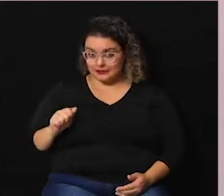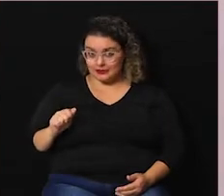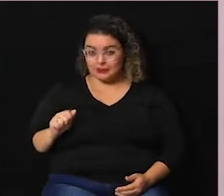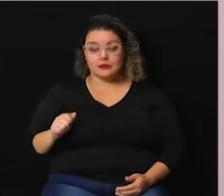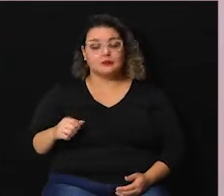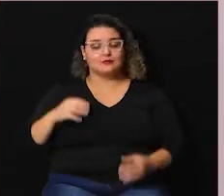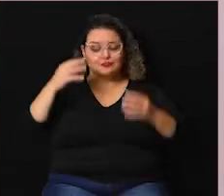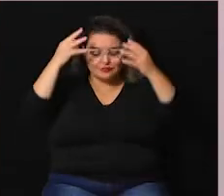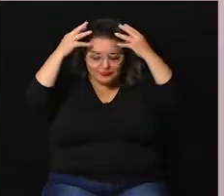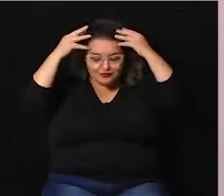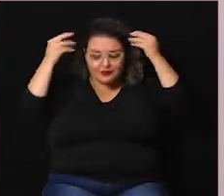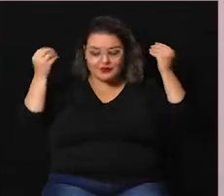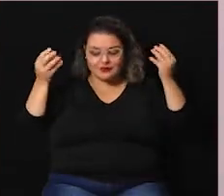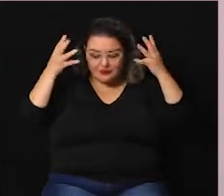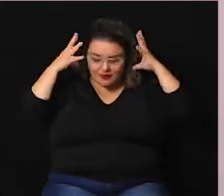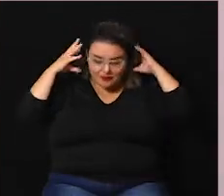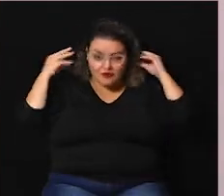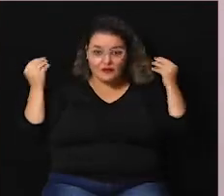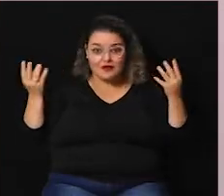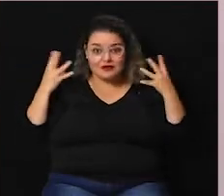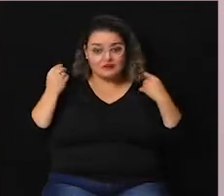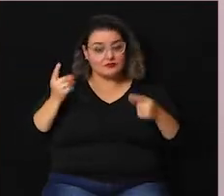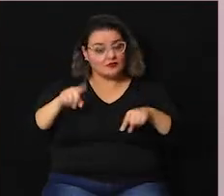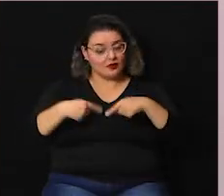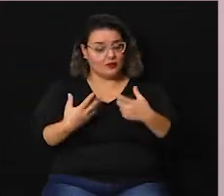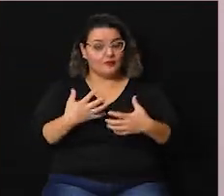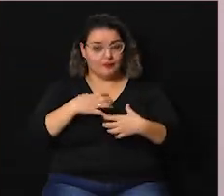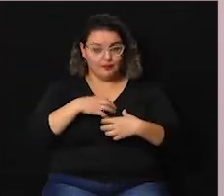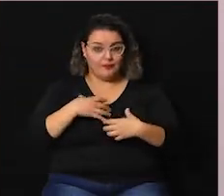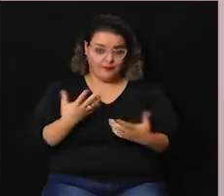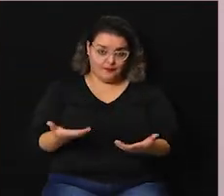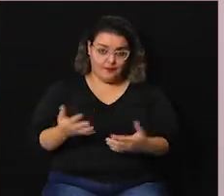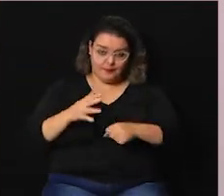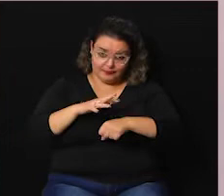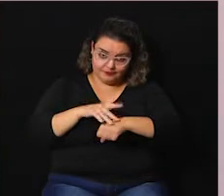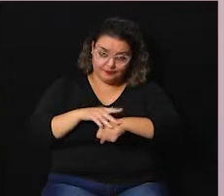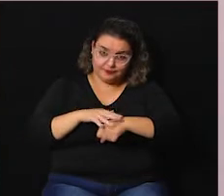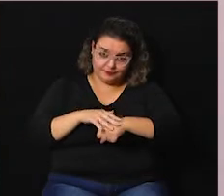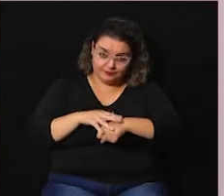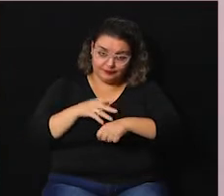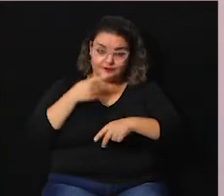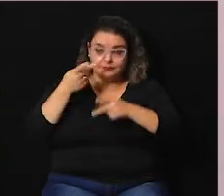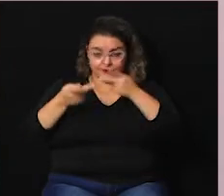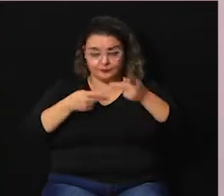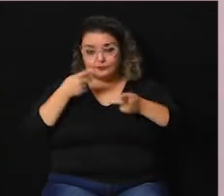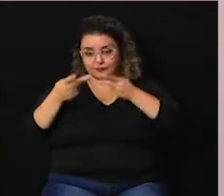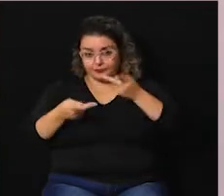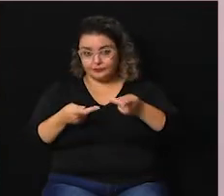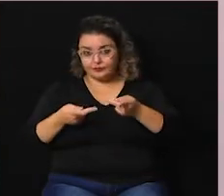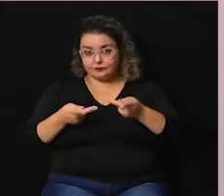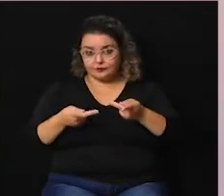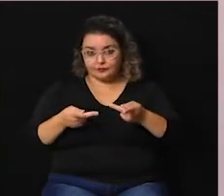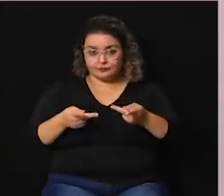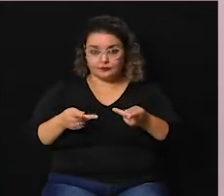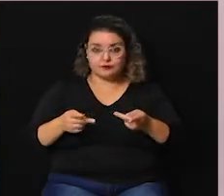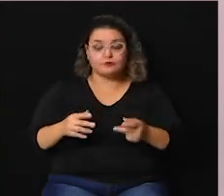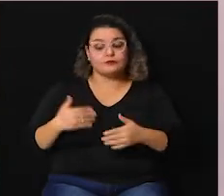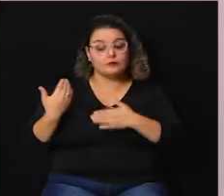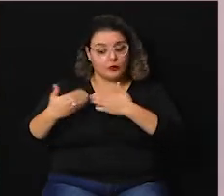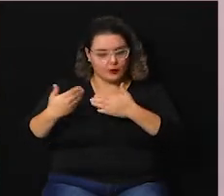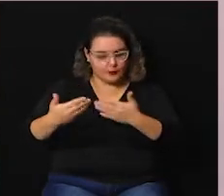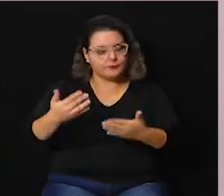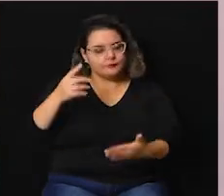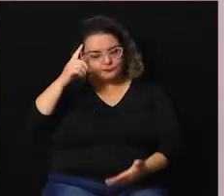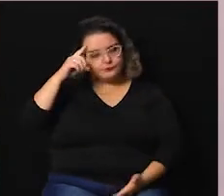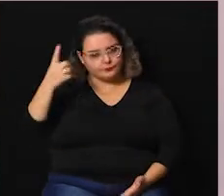provoca queda de cabelo e também outros sintomas. E essa é uma doença que tem sido falada aí muito nos últimos